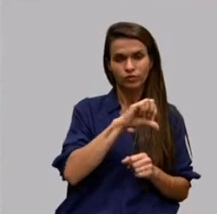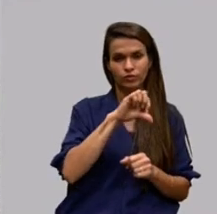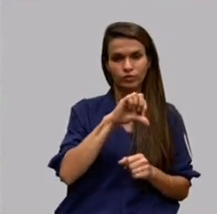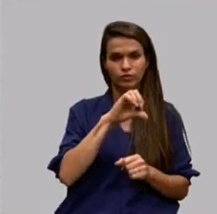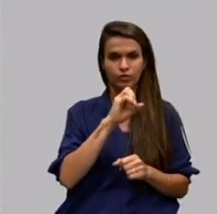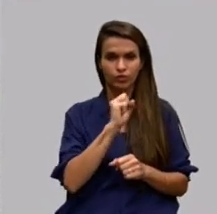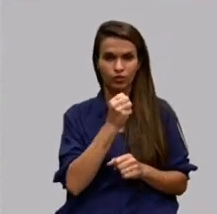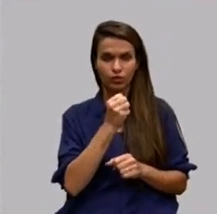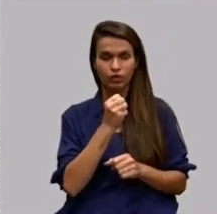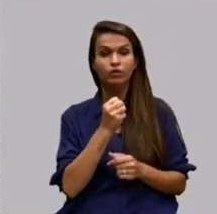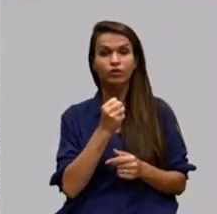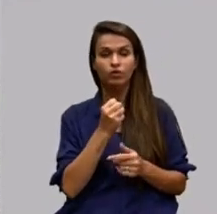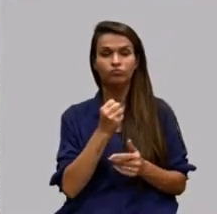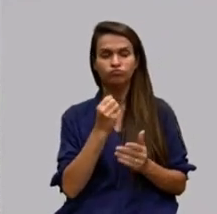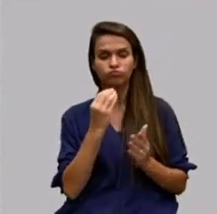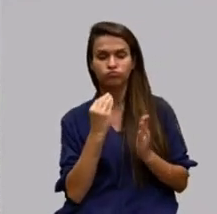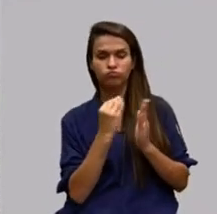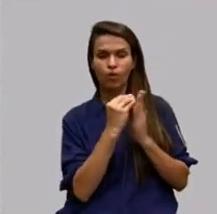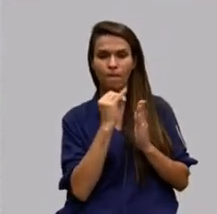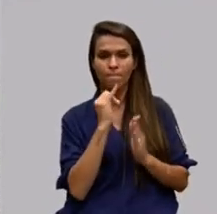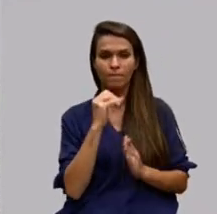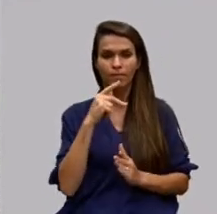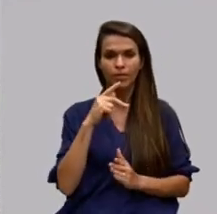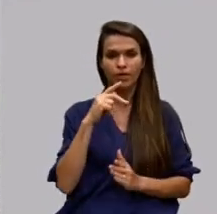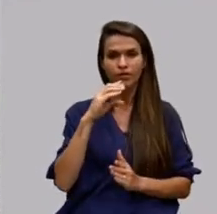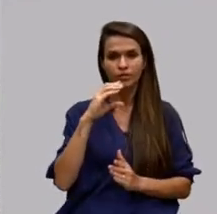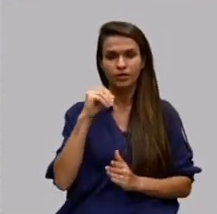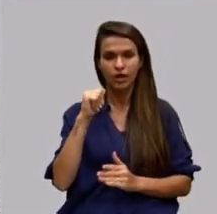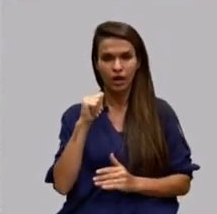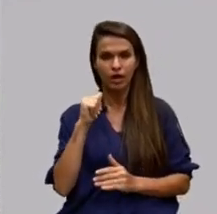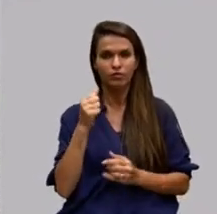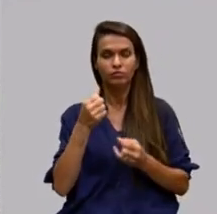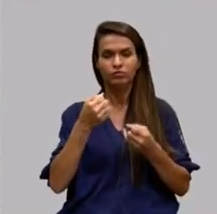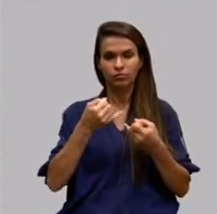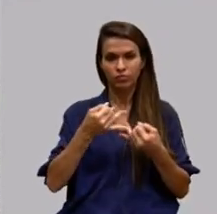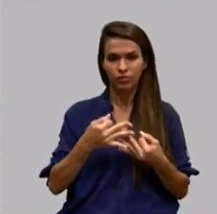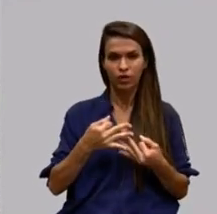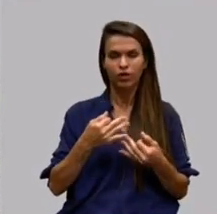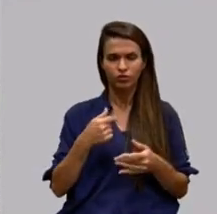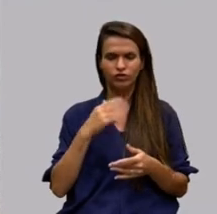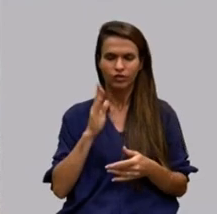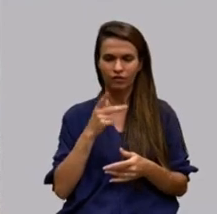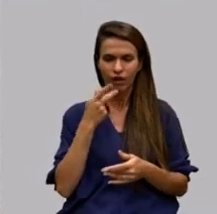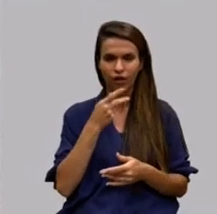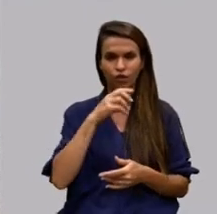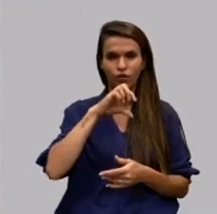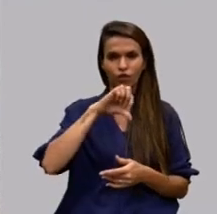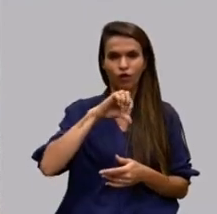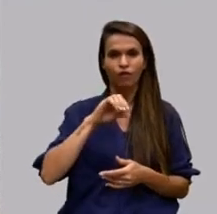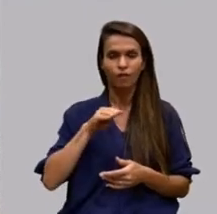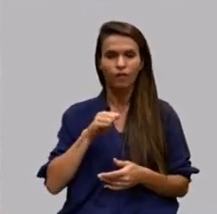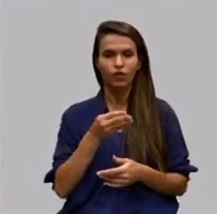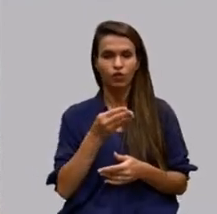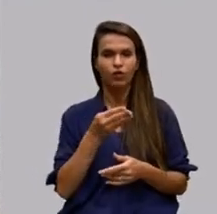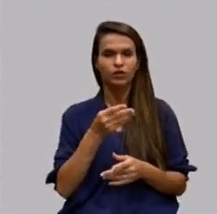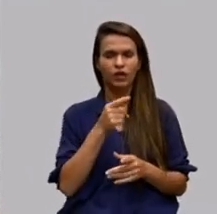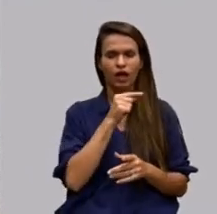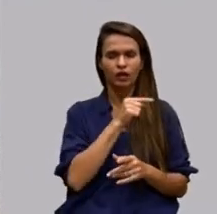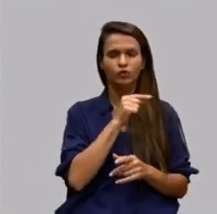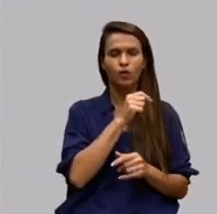IPCA. Traduzindo, veja, eu disse que nós tomamos 9 bilhões e meio, valores históricos lá de